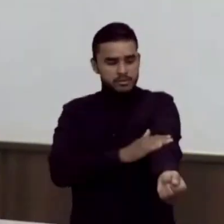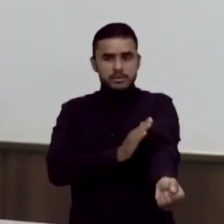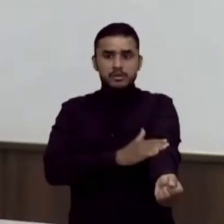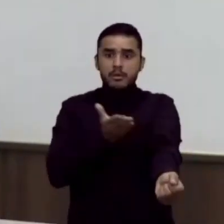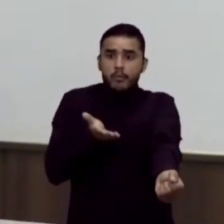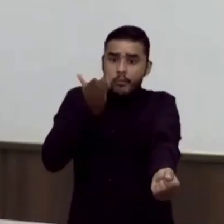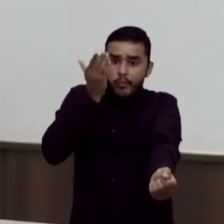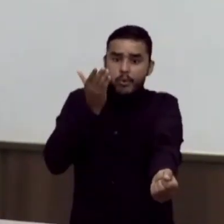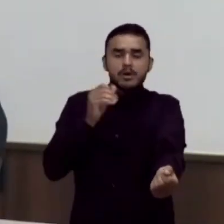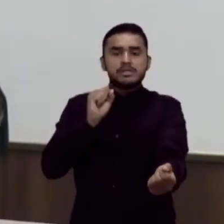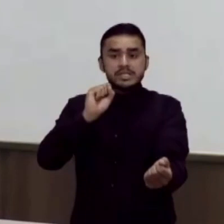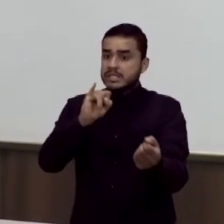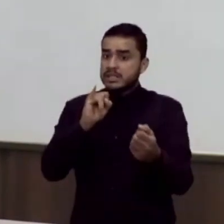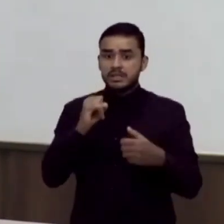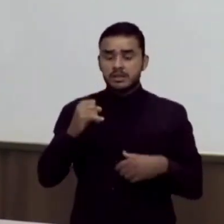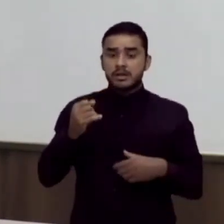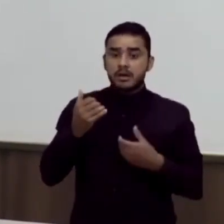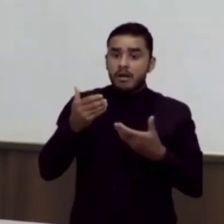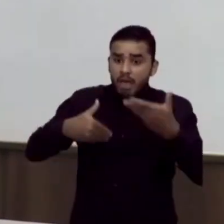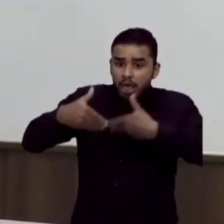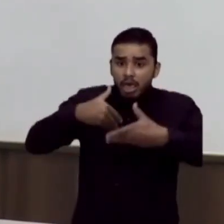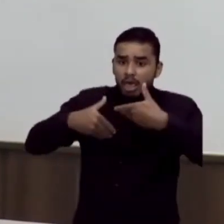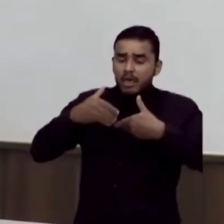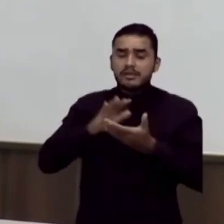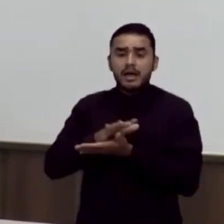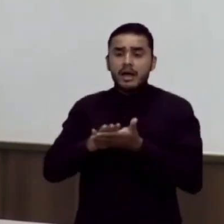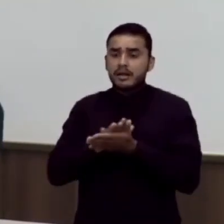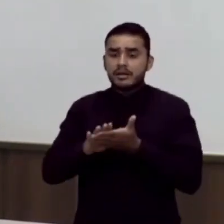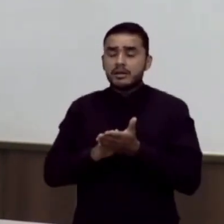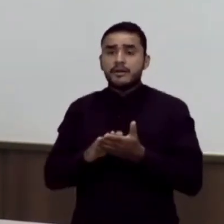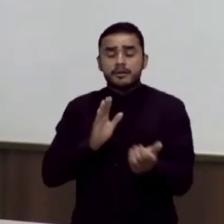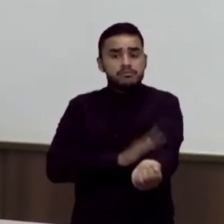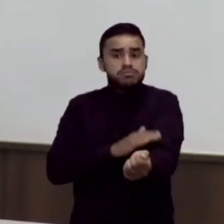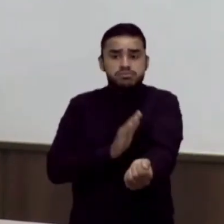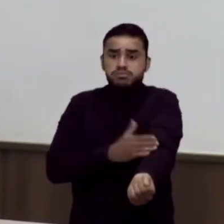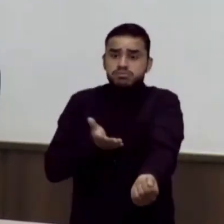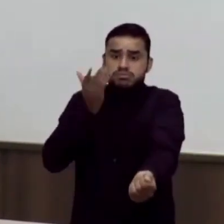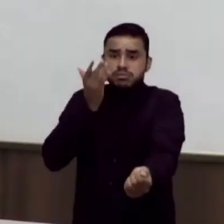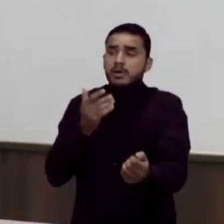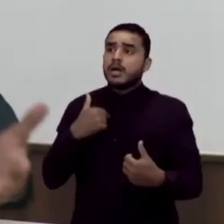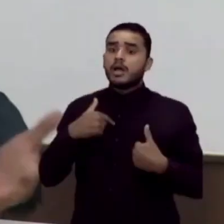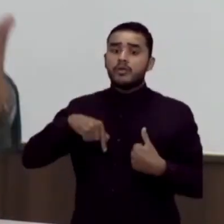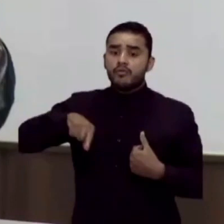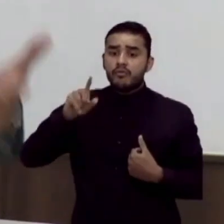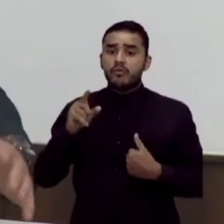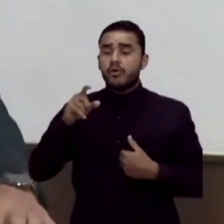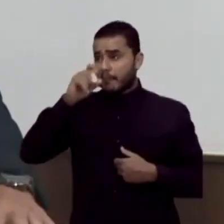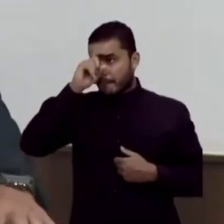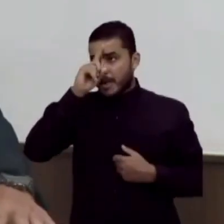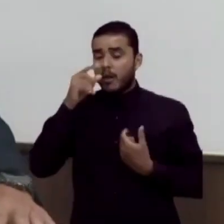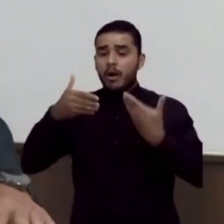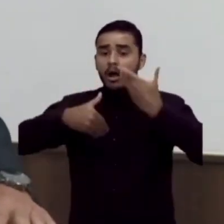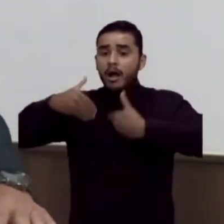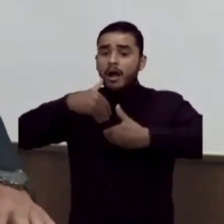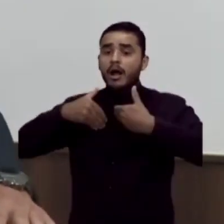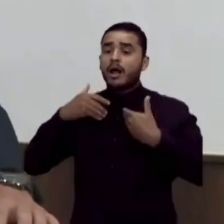mais ainda com o sufoco que essas pessoas estão tendo sem saber se vão ou não ter no próximo mês a